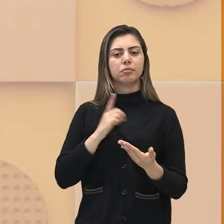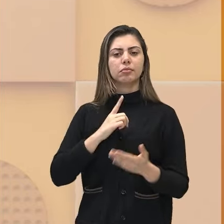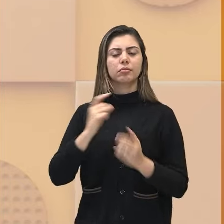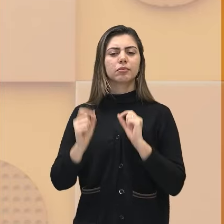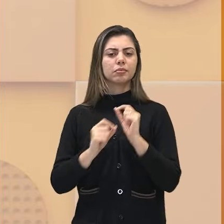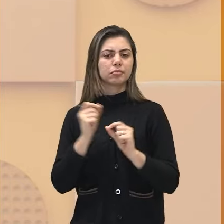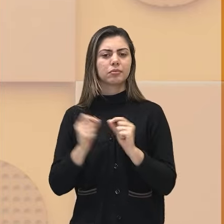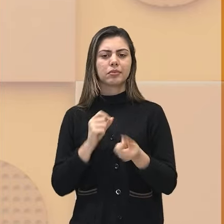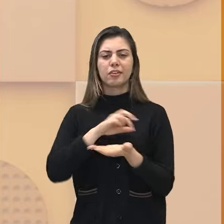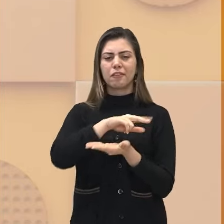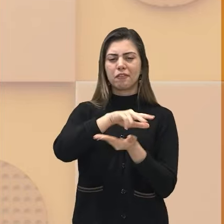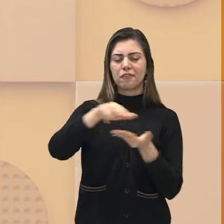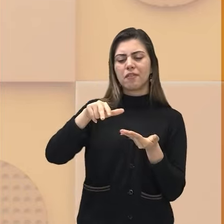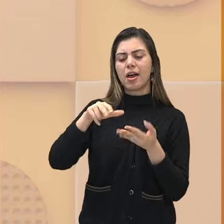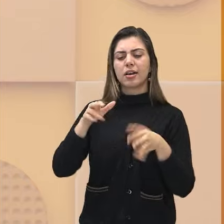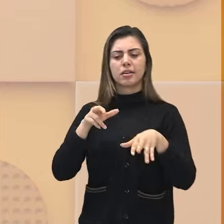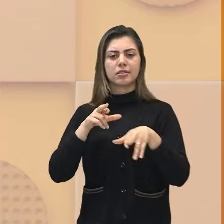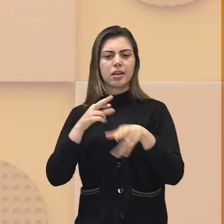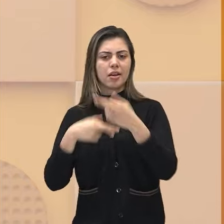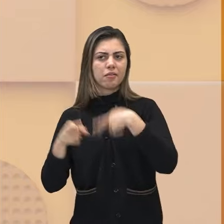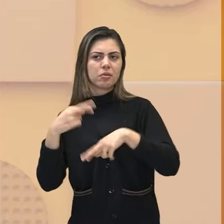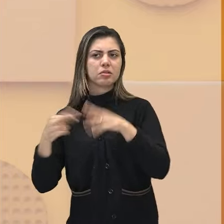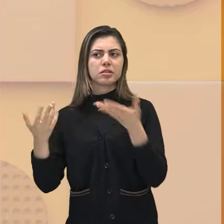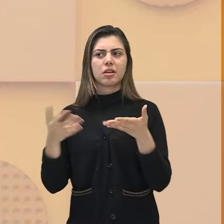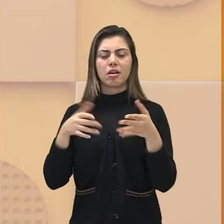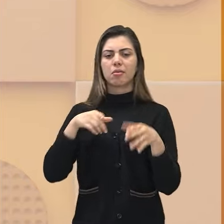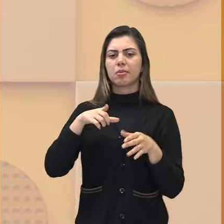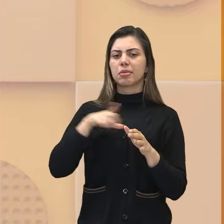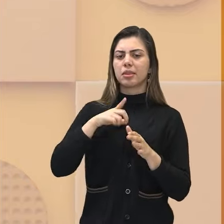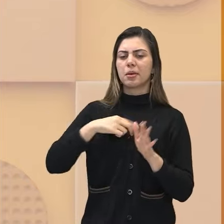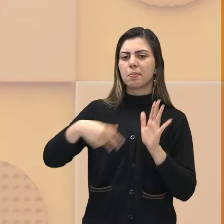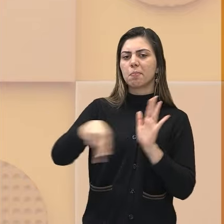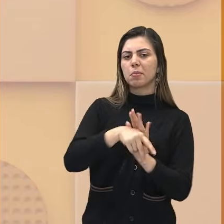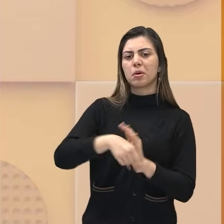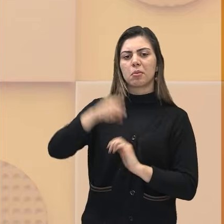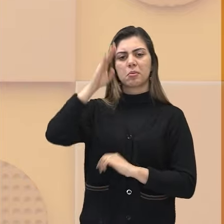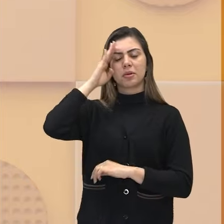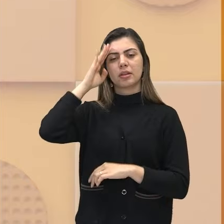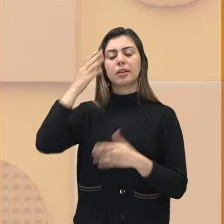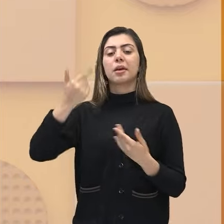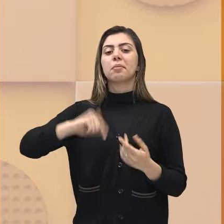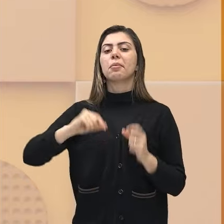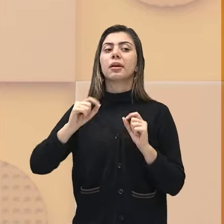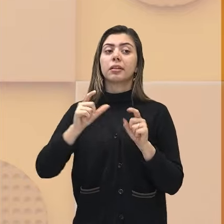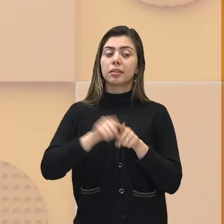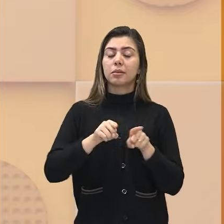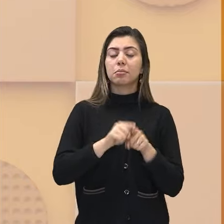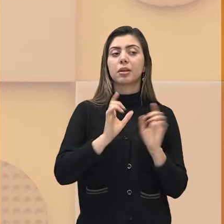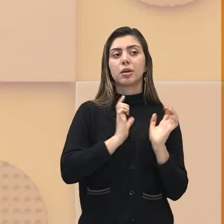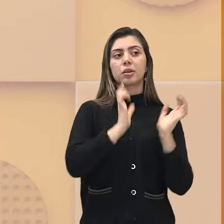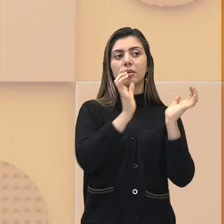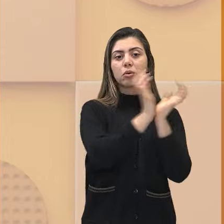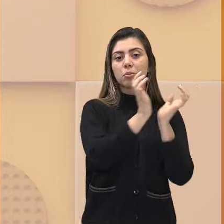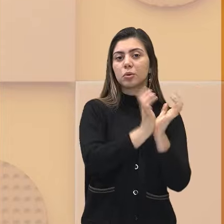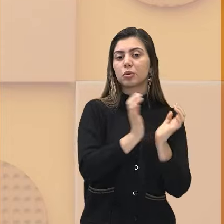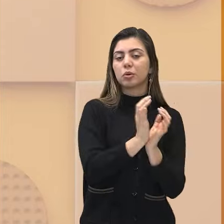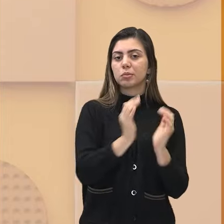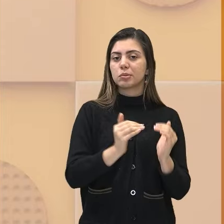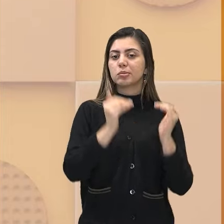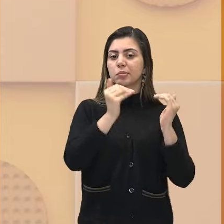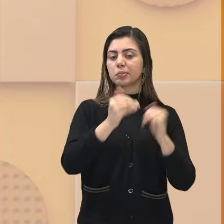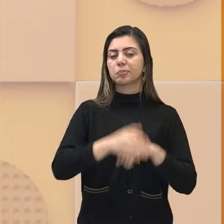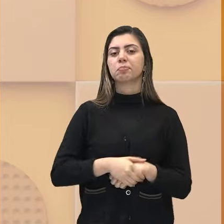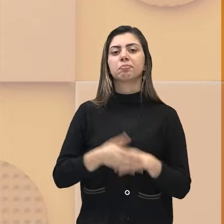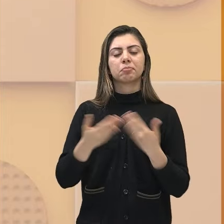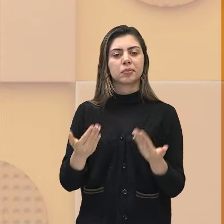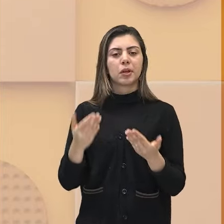uma série de movimentos militares, da nobreza, de outros setores também da sociedade portuguesa naquele momento,